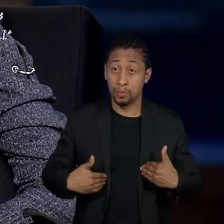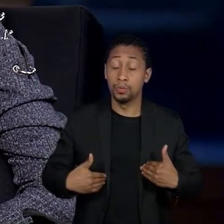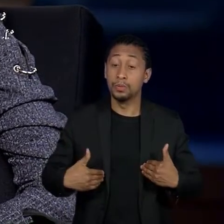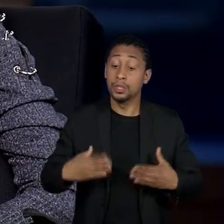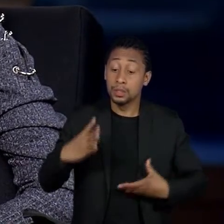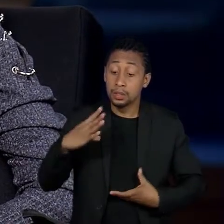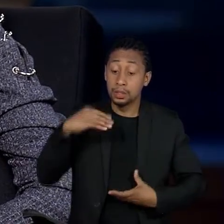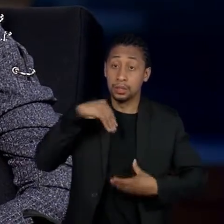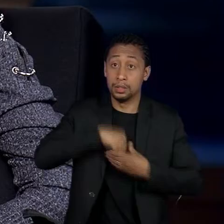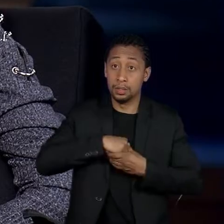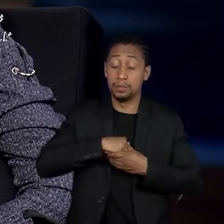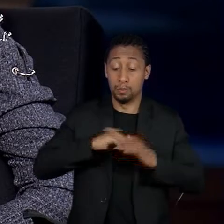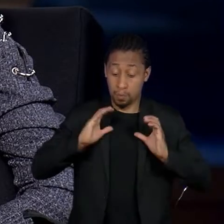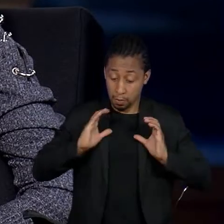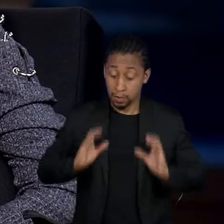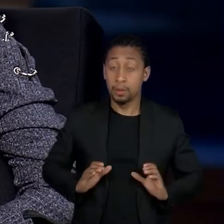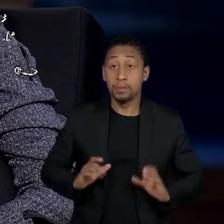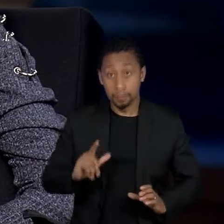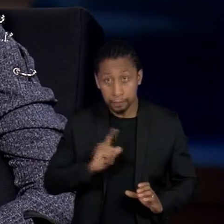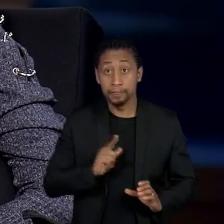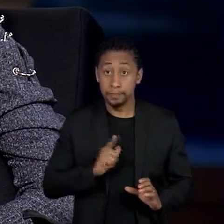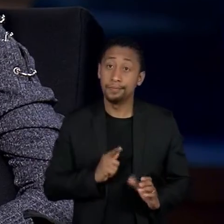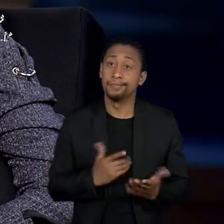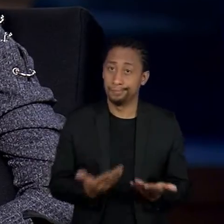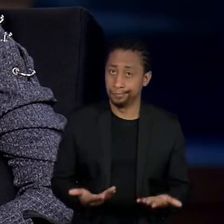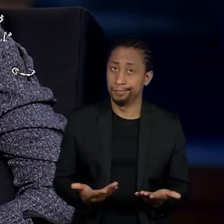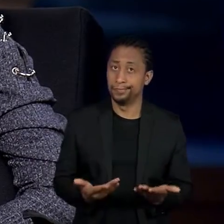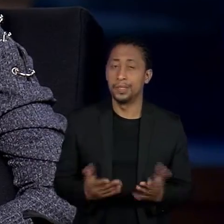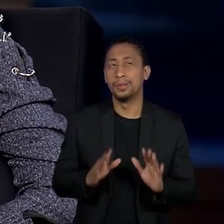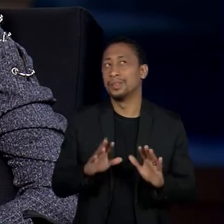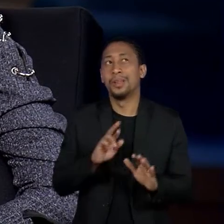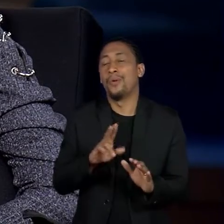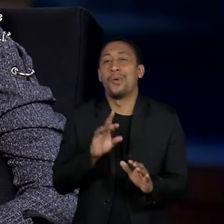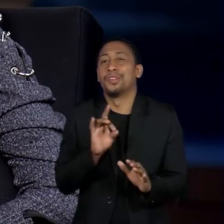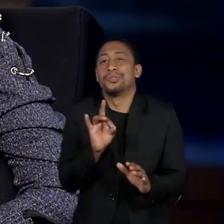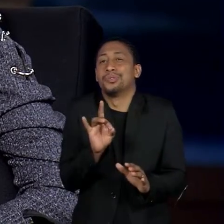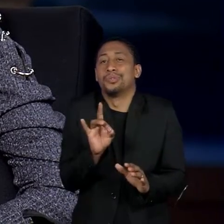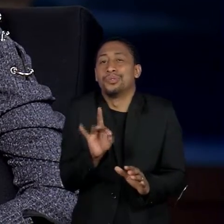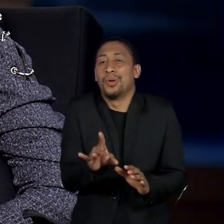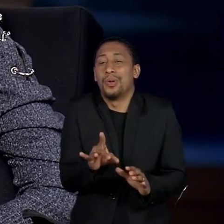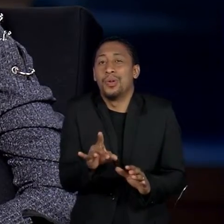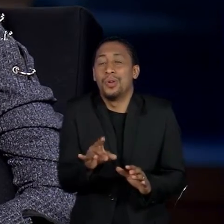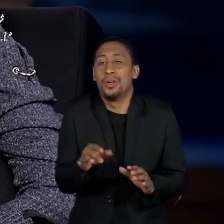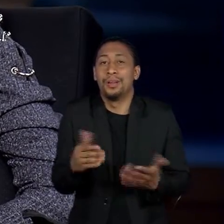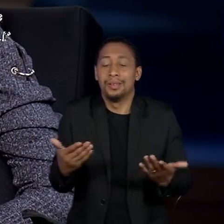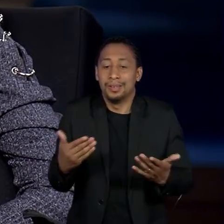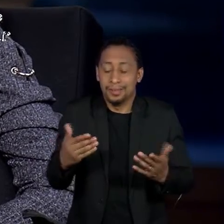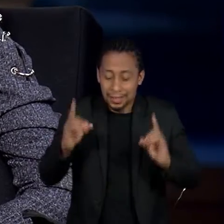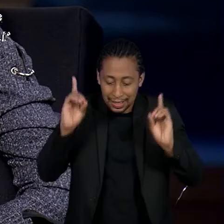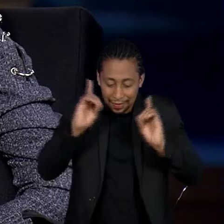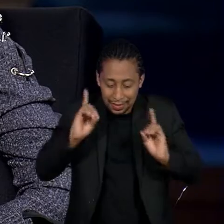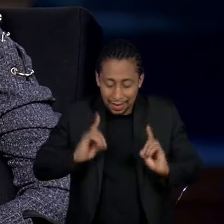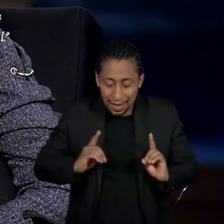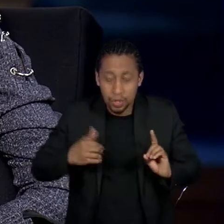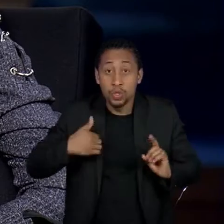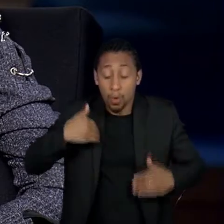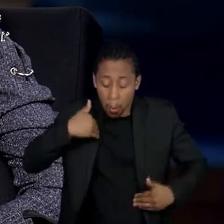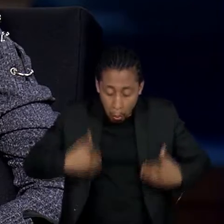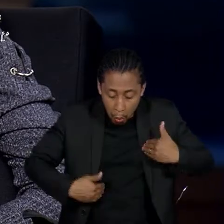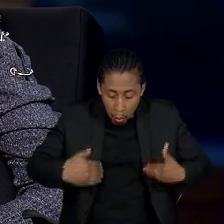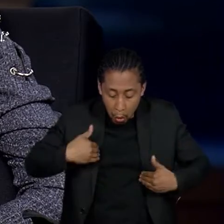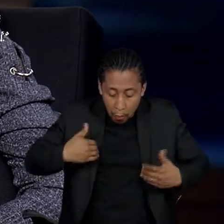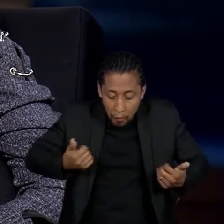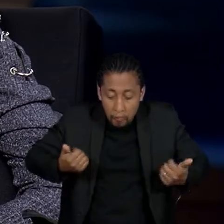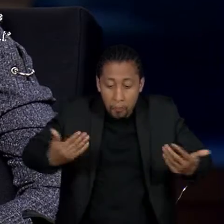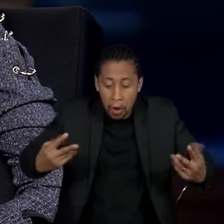comportamento, porque assim, não é só uma tortice, um traço físico, não é esse nível de corporalidade